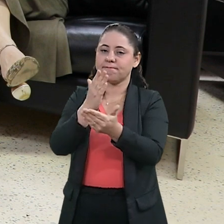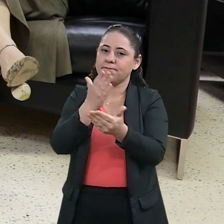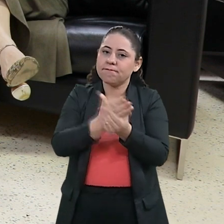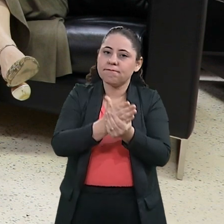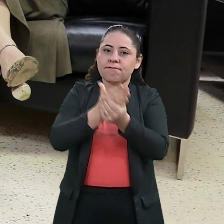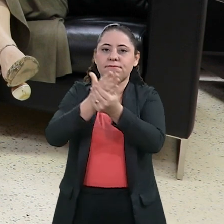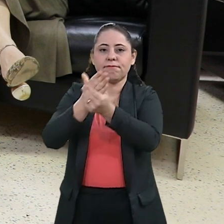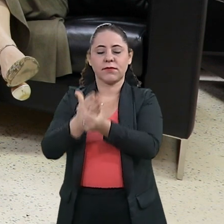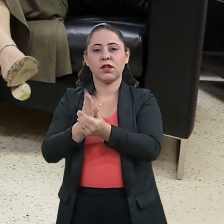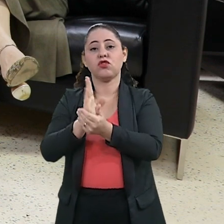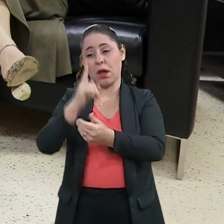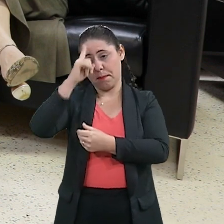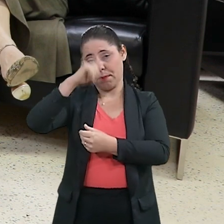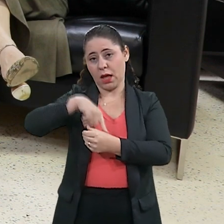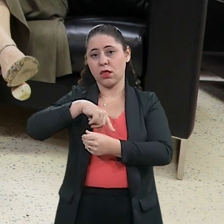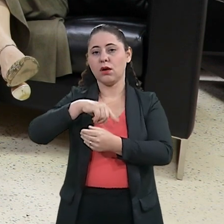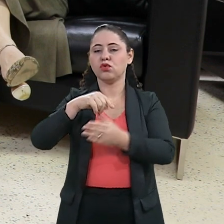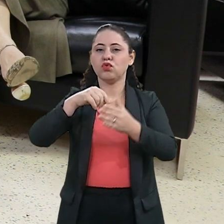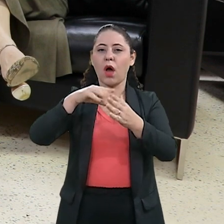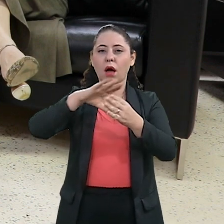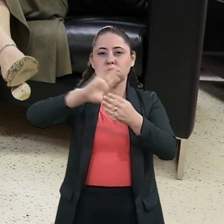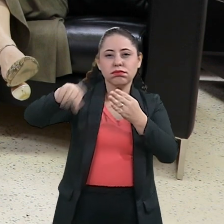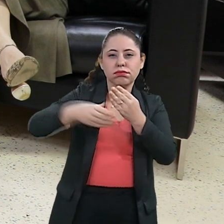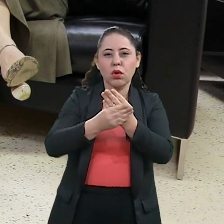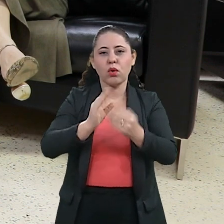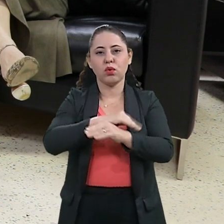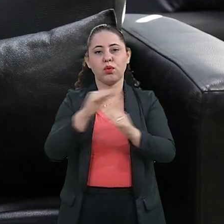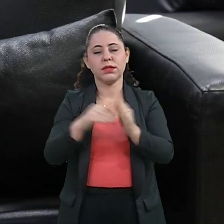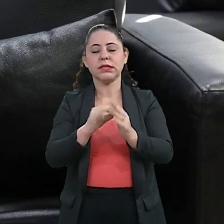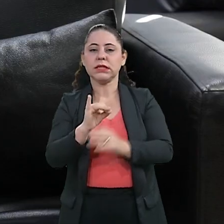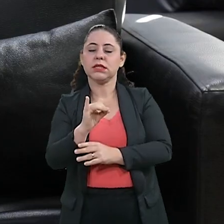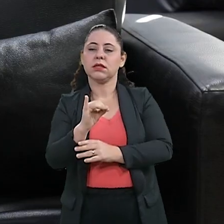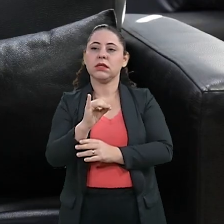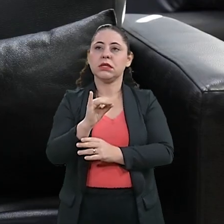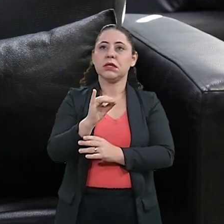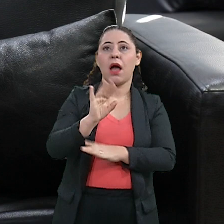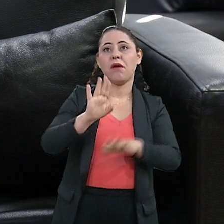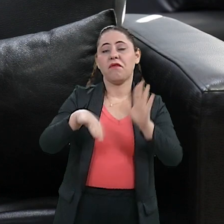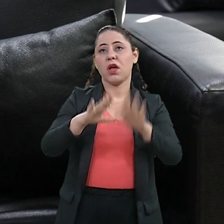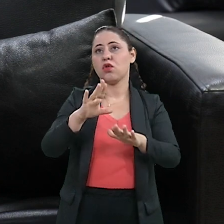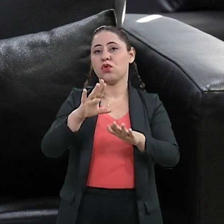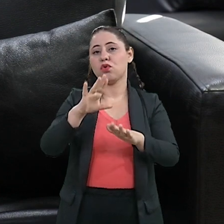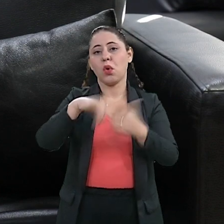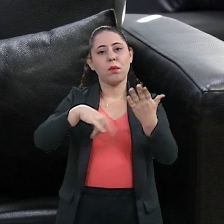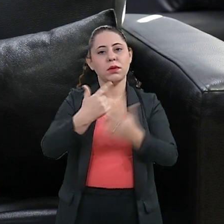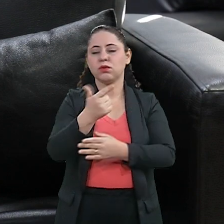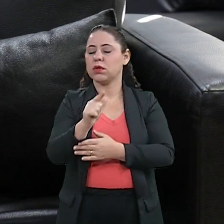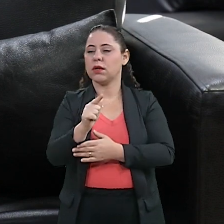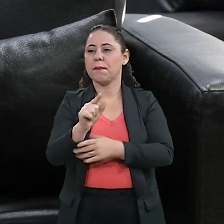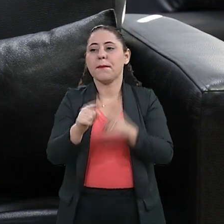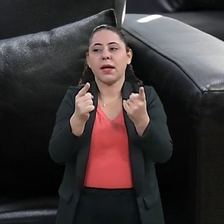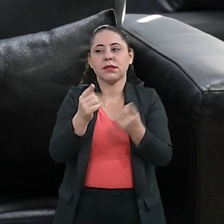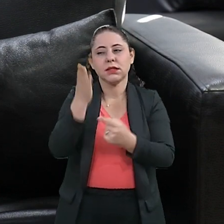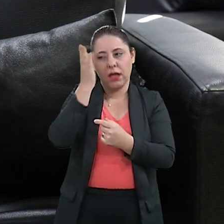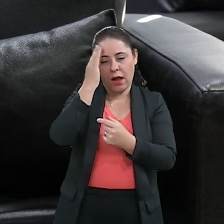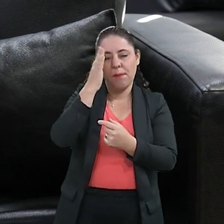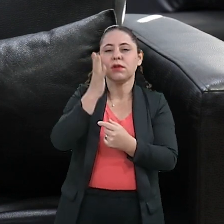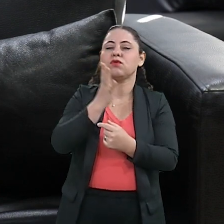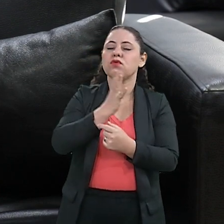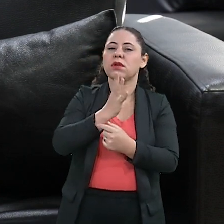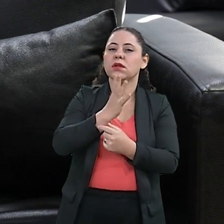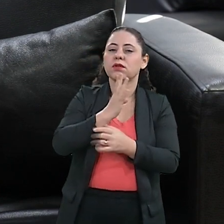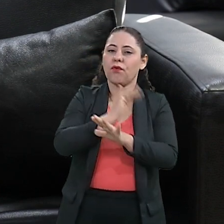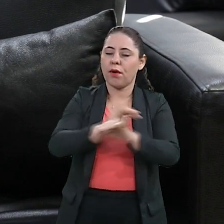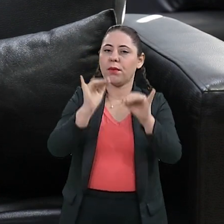localizar o processo, já manda também. E se souber alguma coisa, embora não tenha o documento, também já comunica